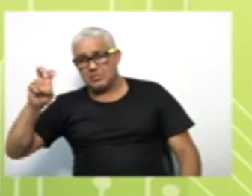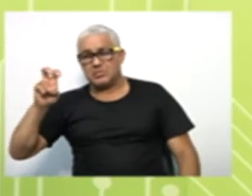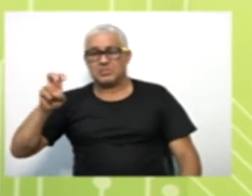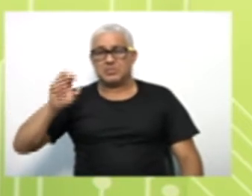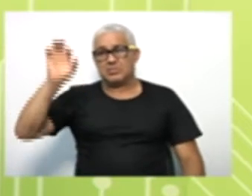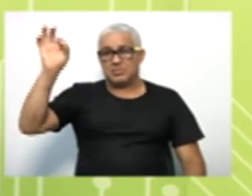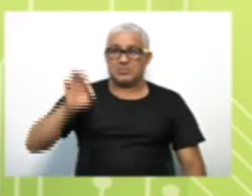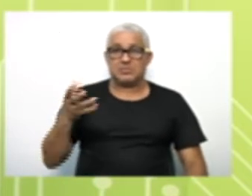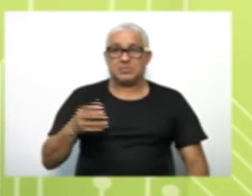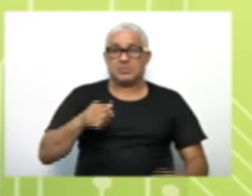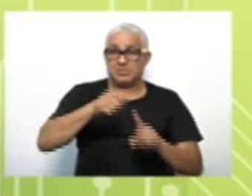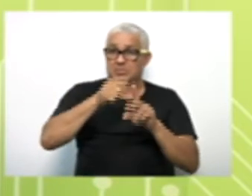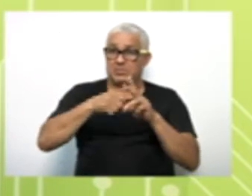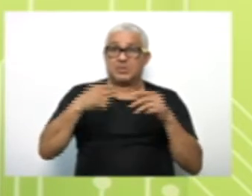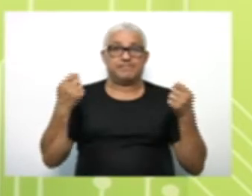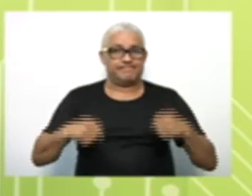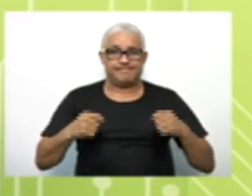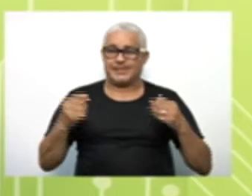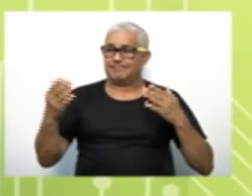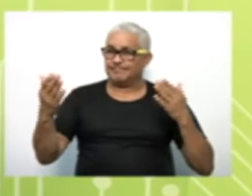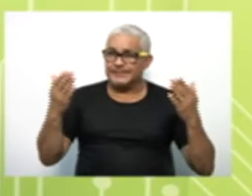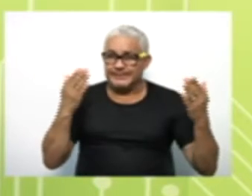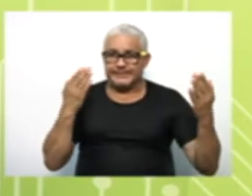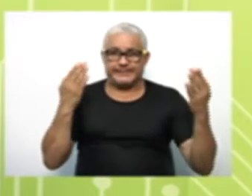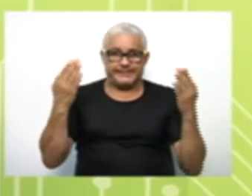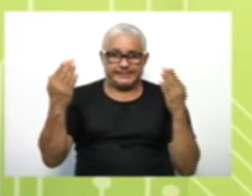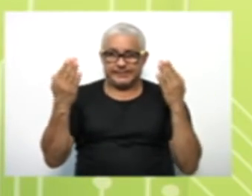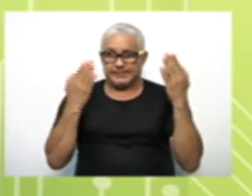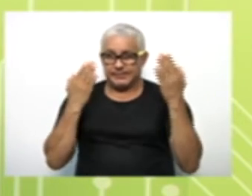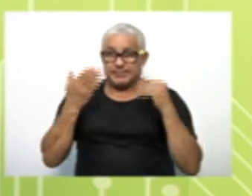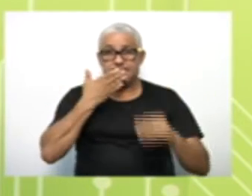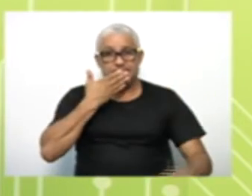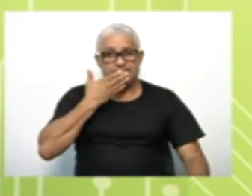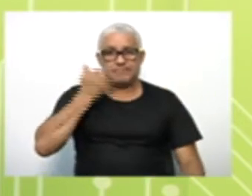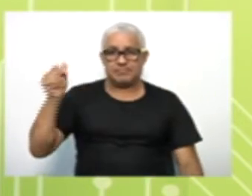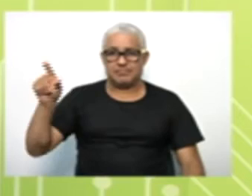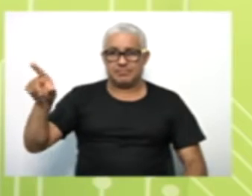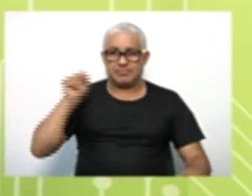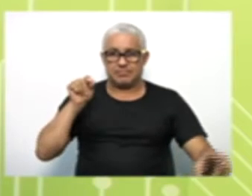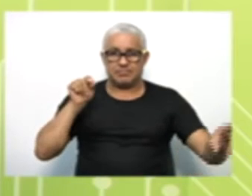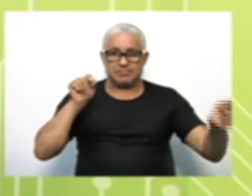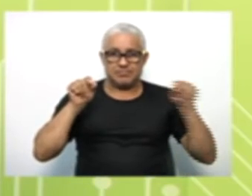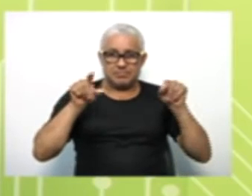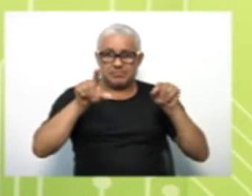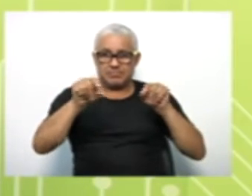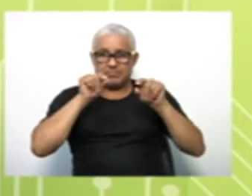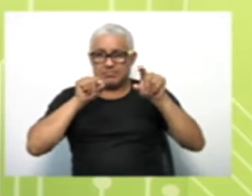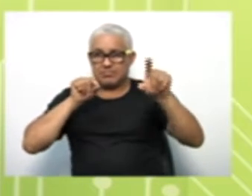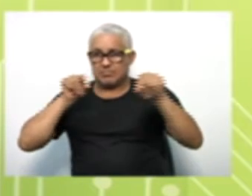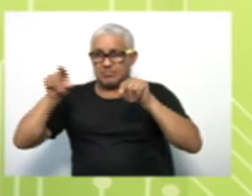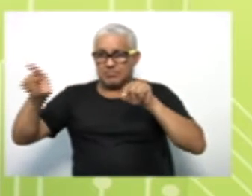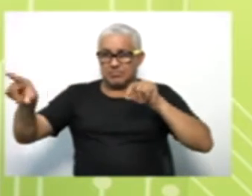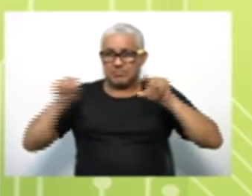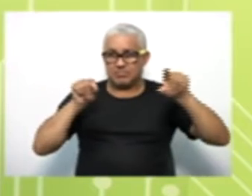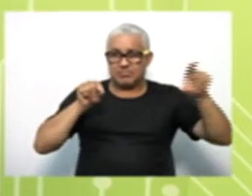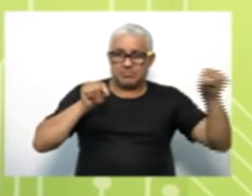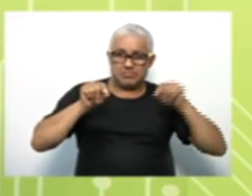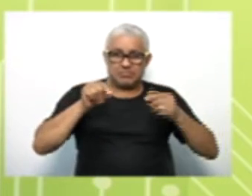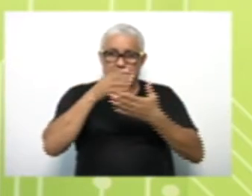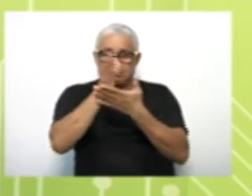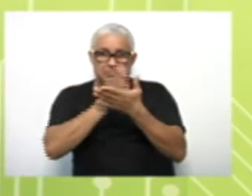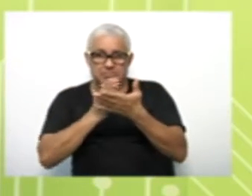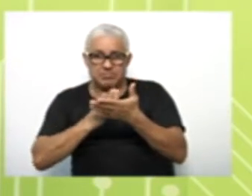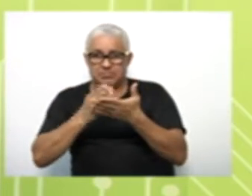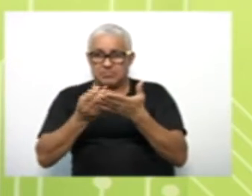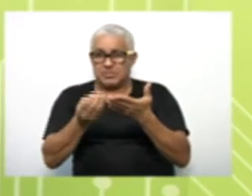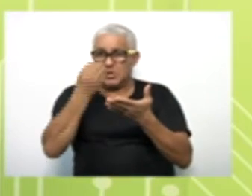de fomento, você precisa analisar para ver qual é a melhor opção. Ou a gente divide o lucro líquido, ou a gente pega esse